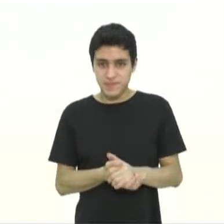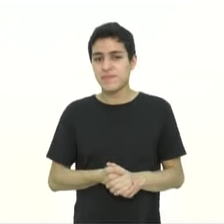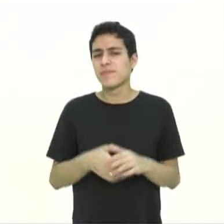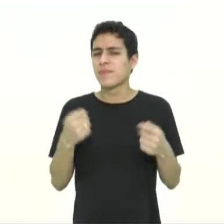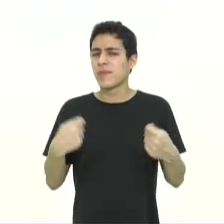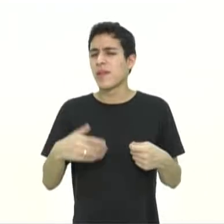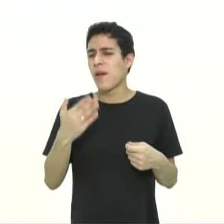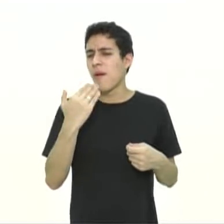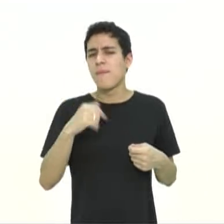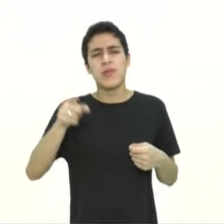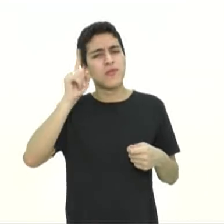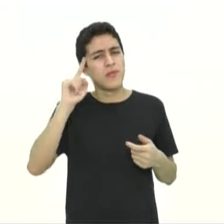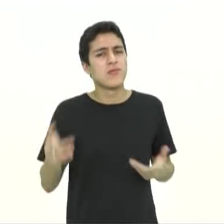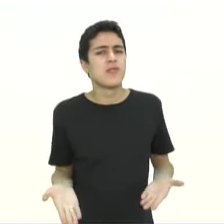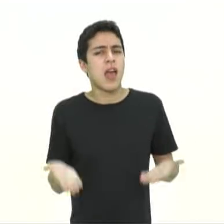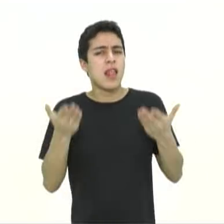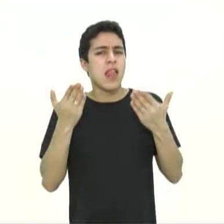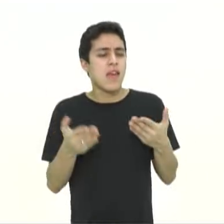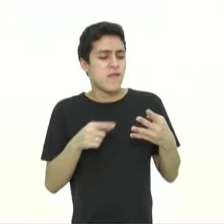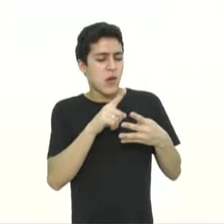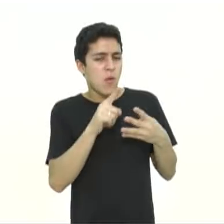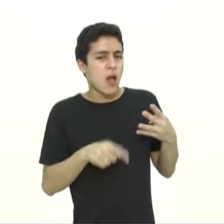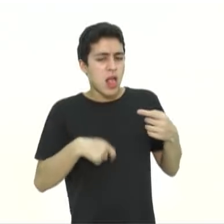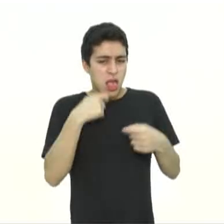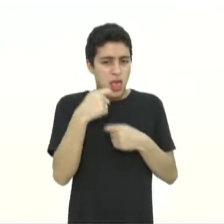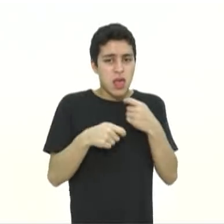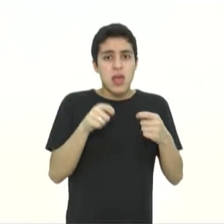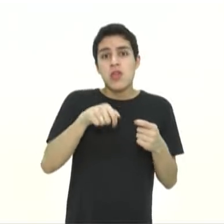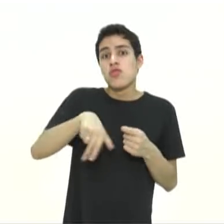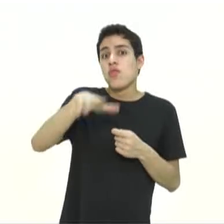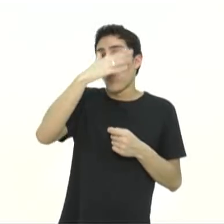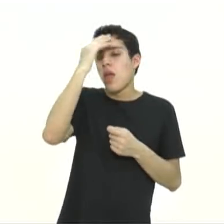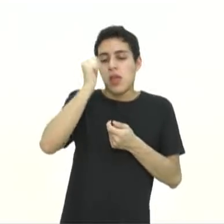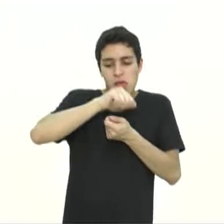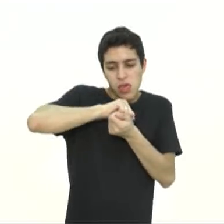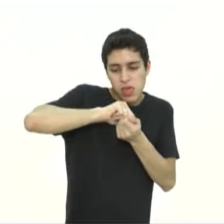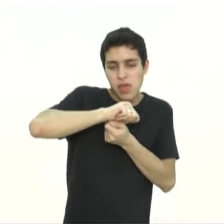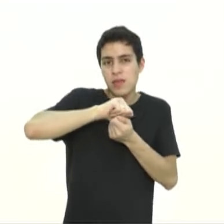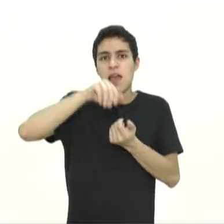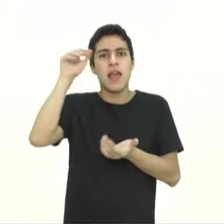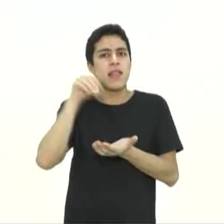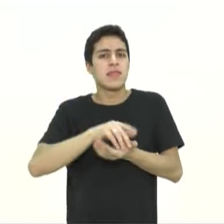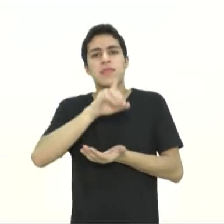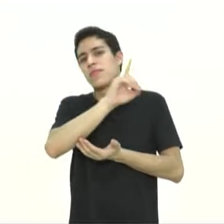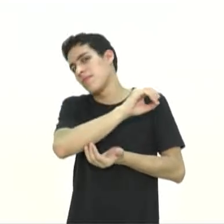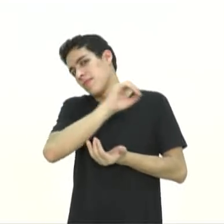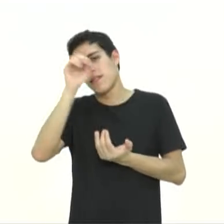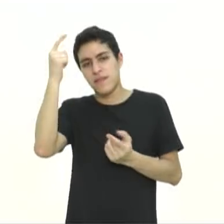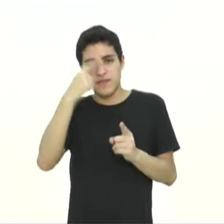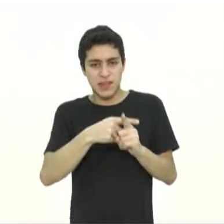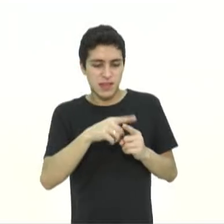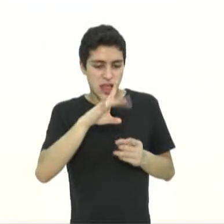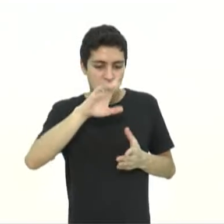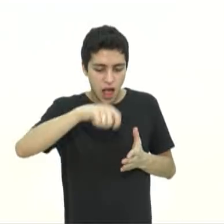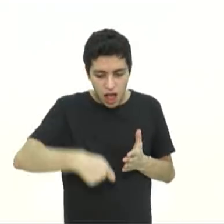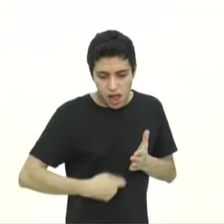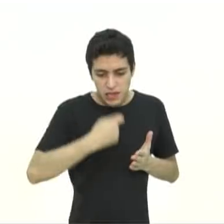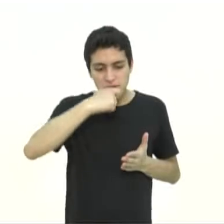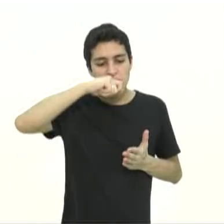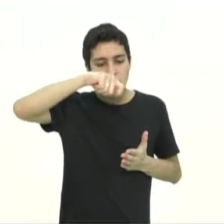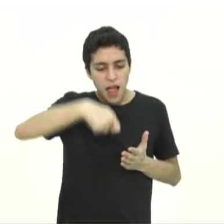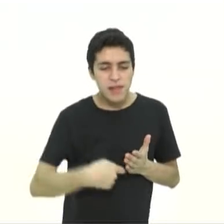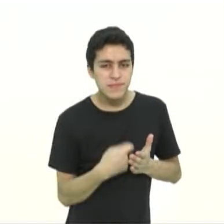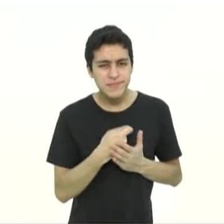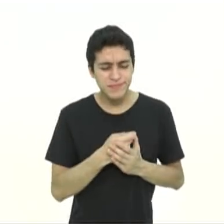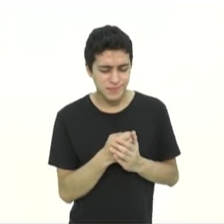leves diariamente. E nunca se esqueça de mastigar pelo menos 100 vezes cada garfada. Só para comer